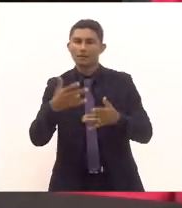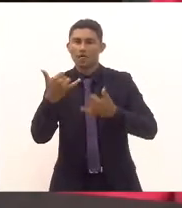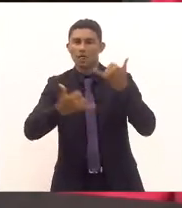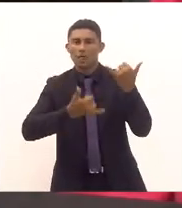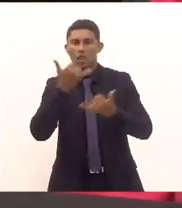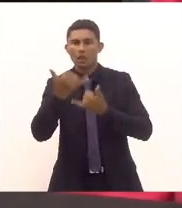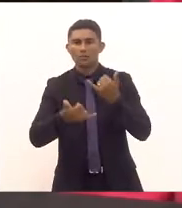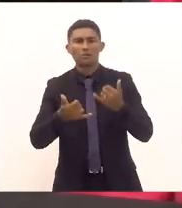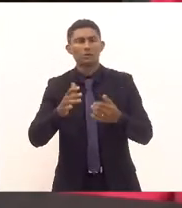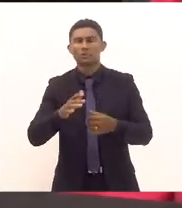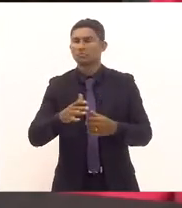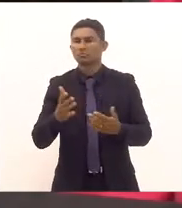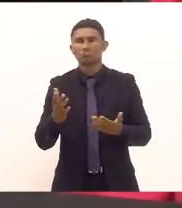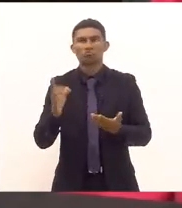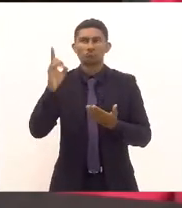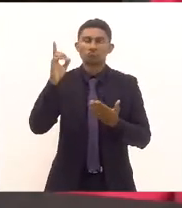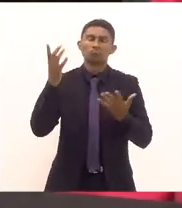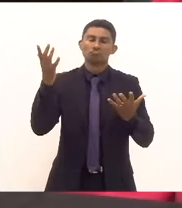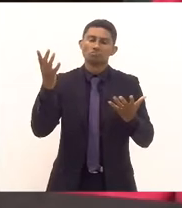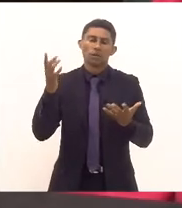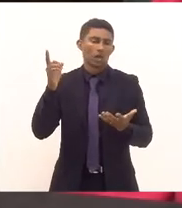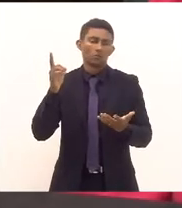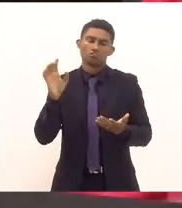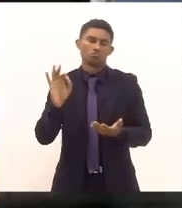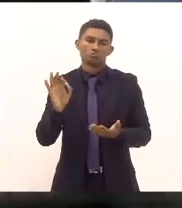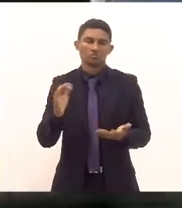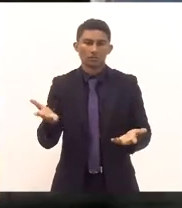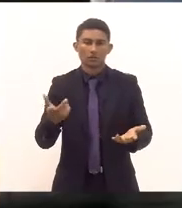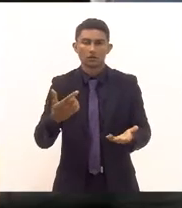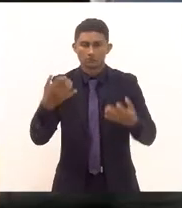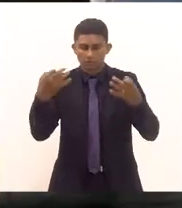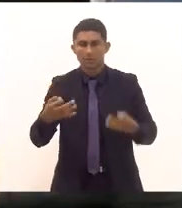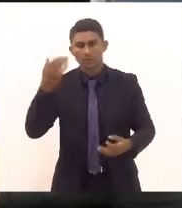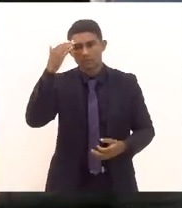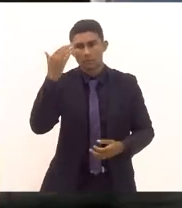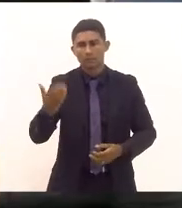ele não pegou e deu tudo certo Muito obrigado